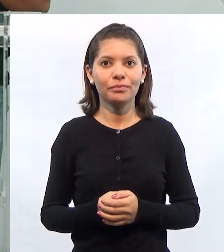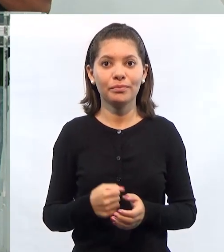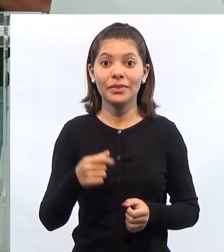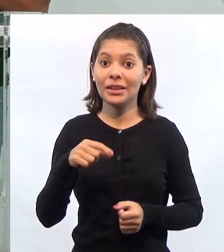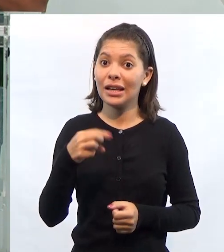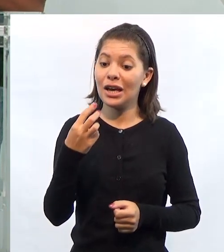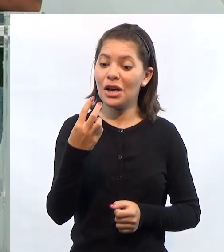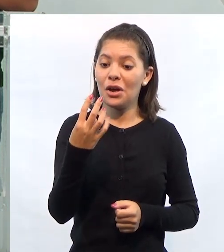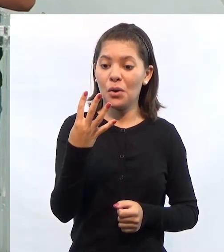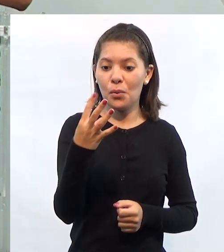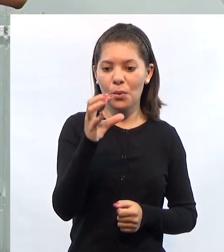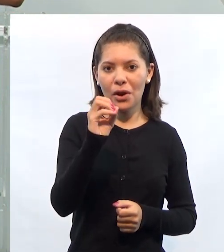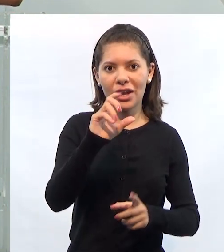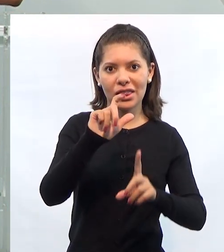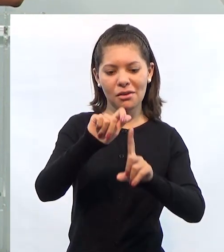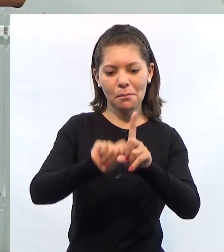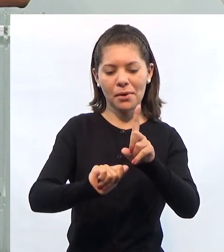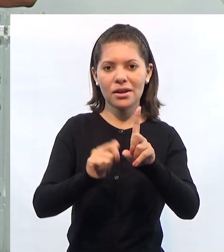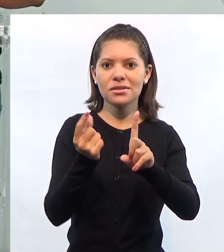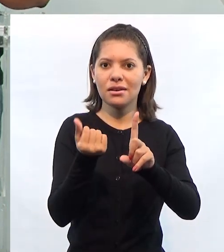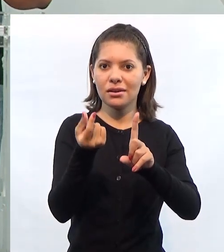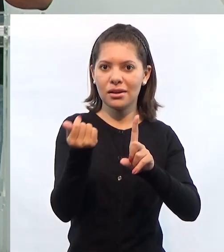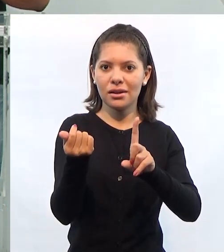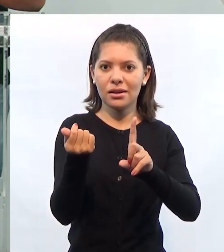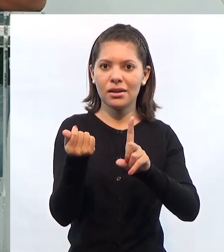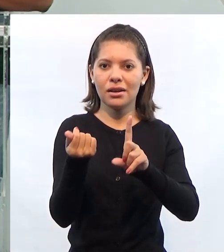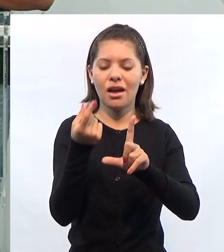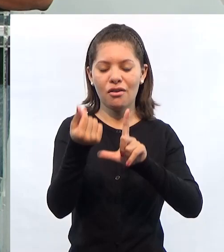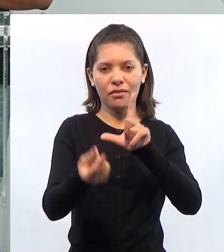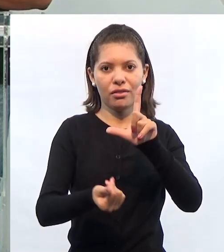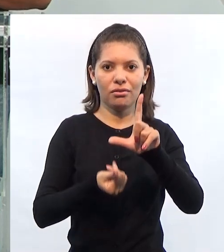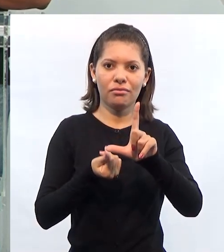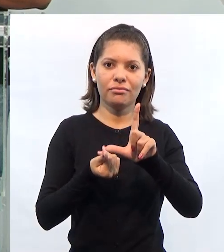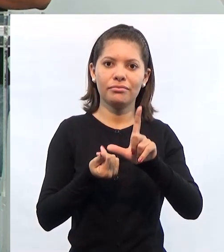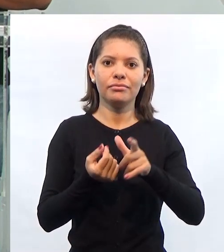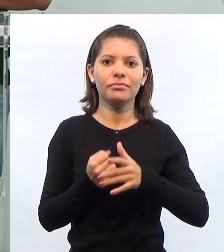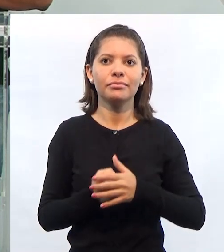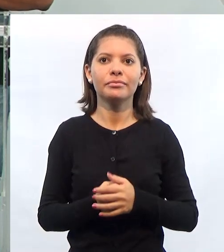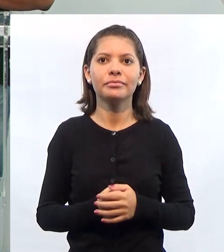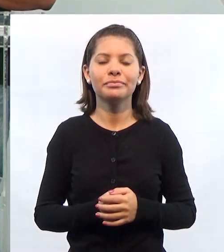Esses R$40 que você vai pagar para o banco todo mês é o custo do dinheiro.